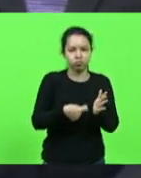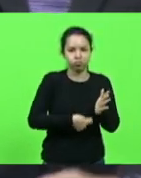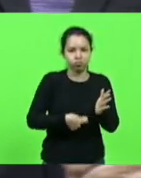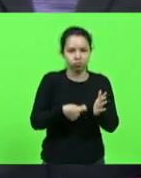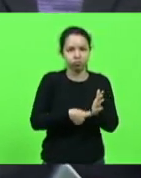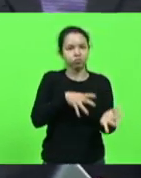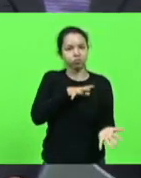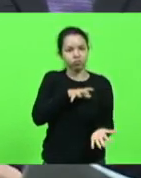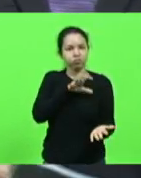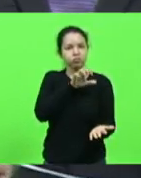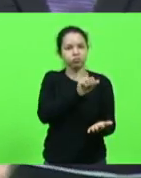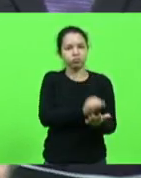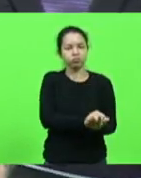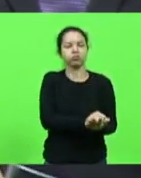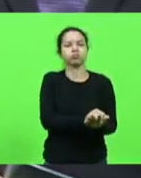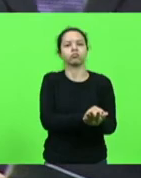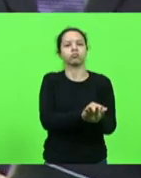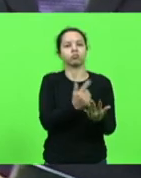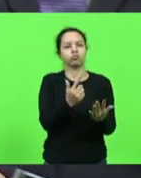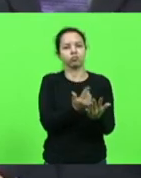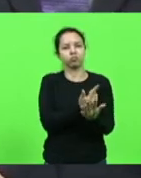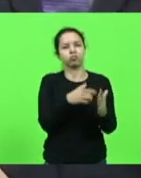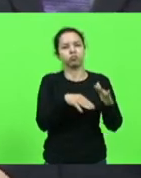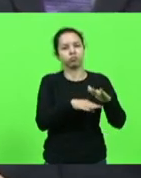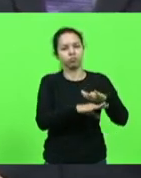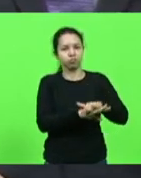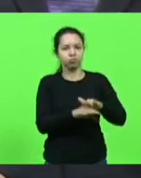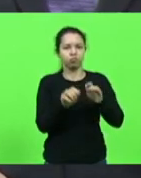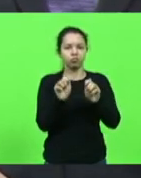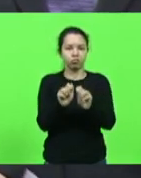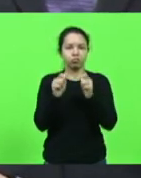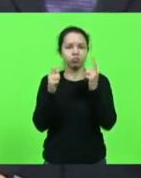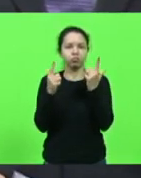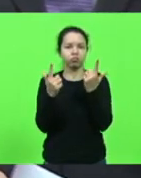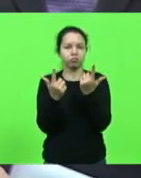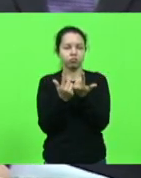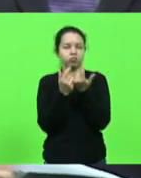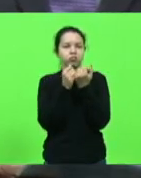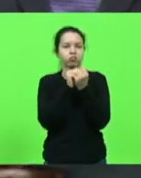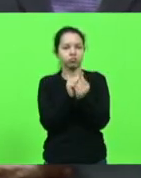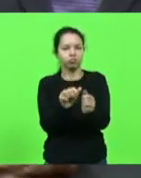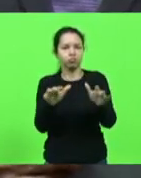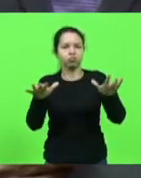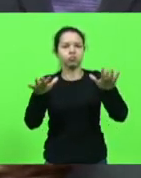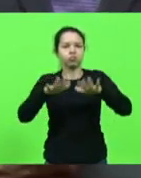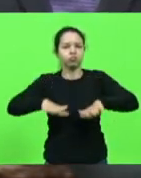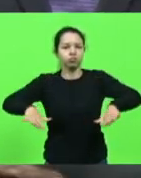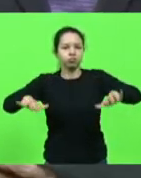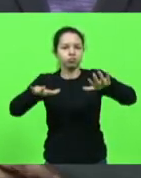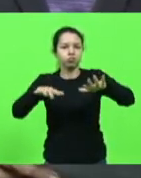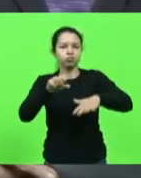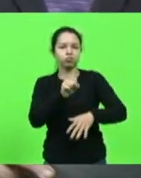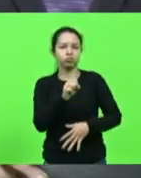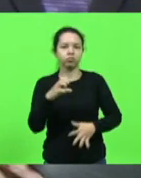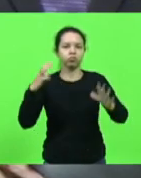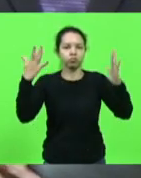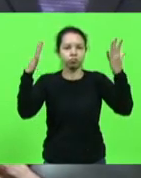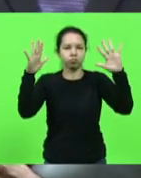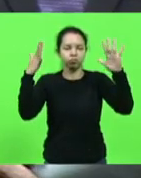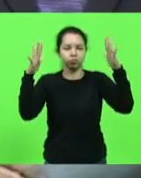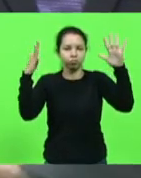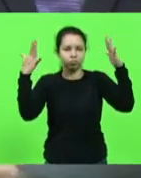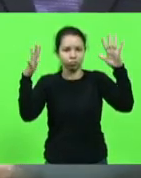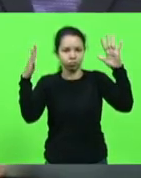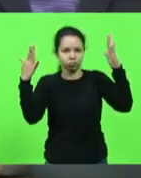registrado nos anais desta Casa e ressoe por toda Santa Catarina este brado de louvor e